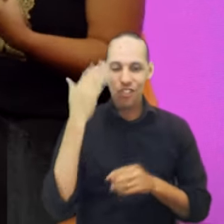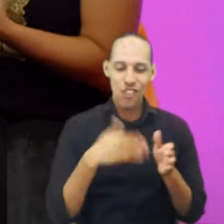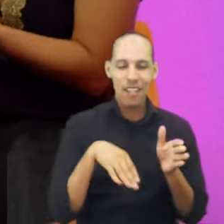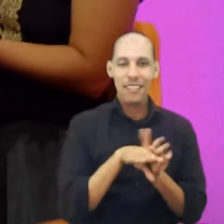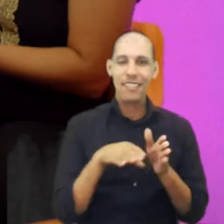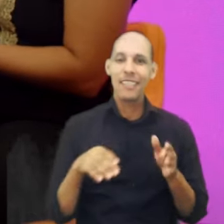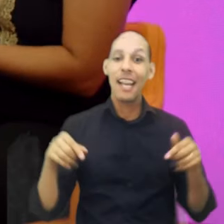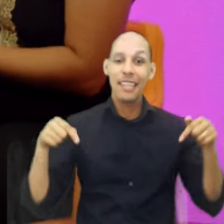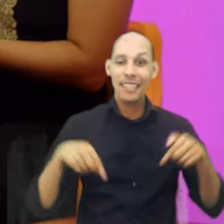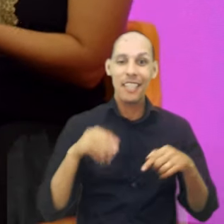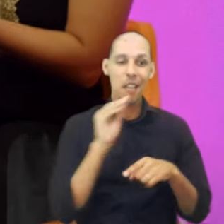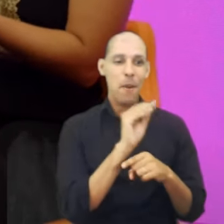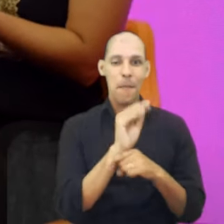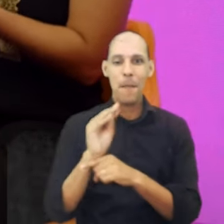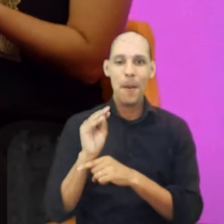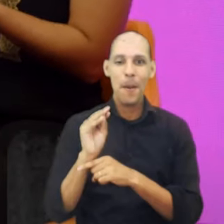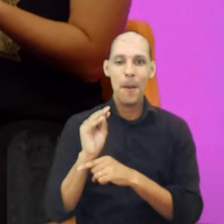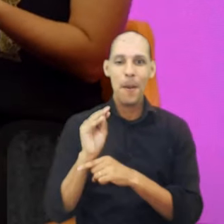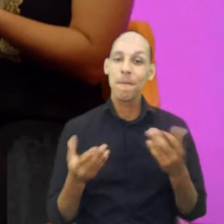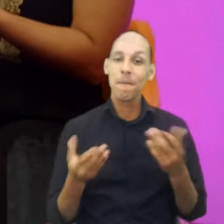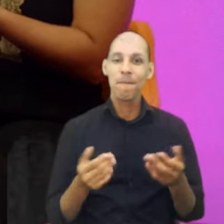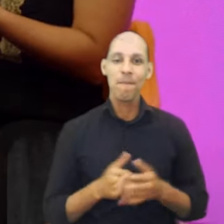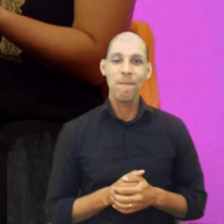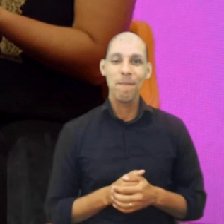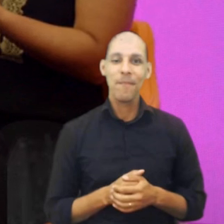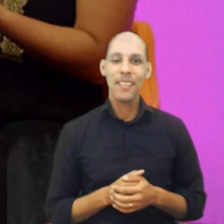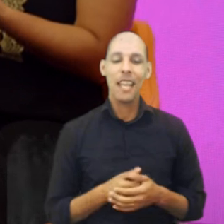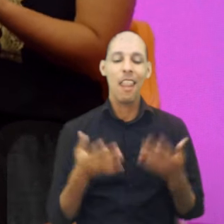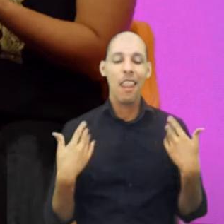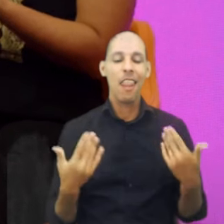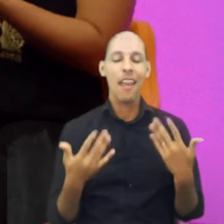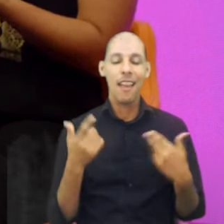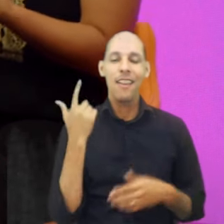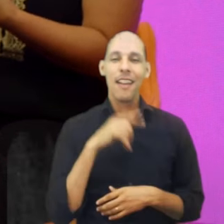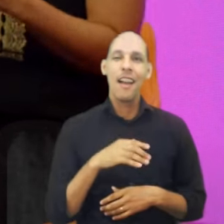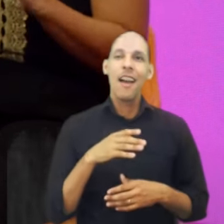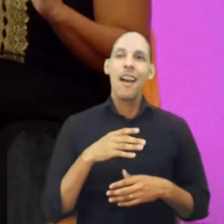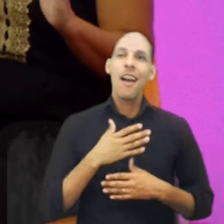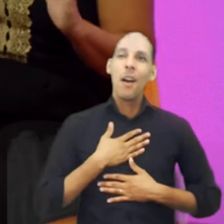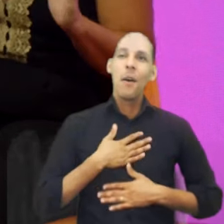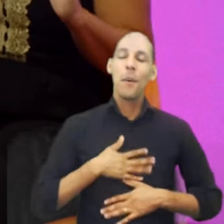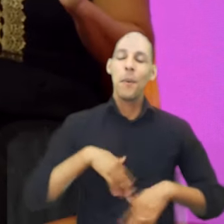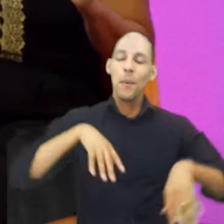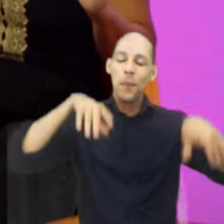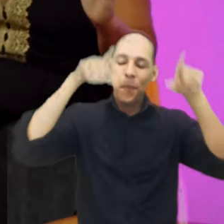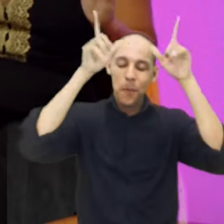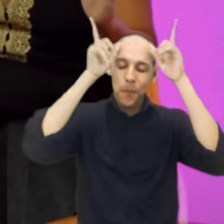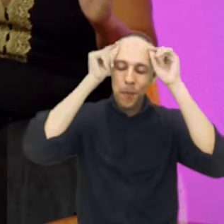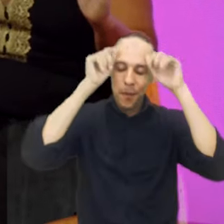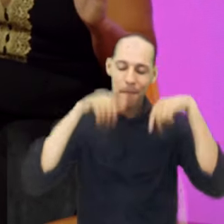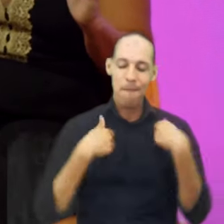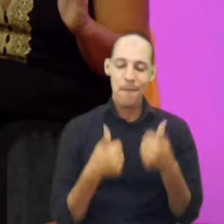mim na mentoria. E aí você tem essa leveza de respirar e falar, tá tudo bem. Aí se torna mais